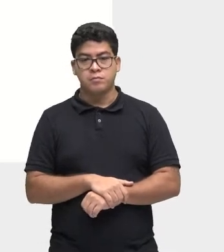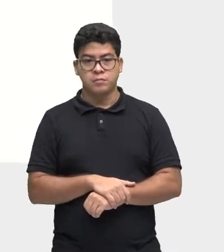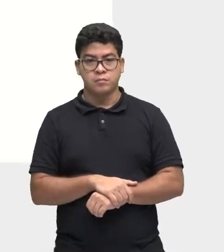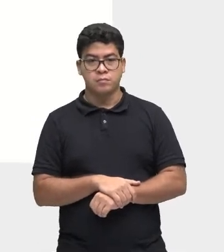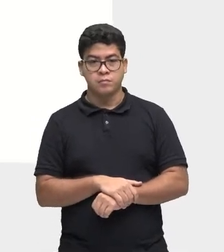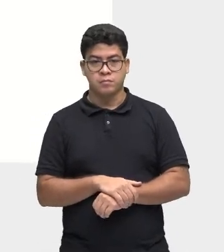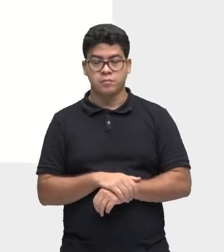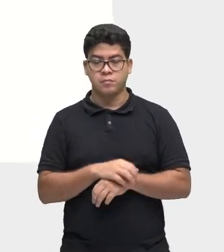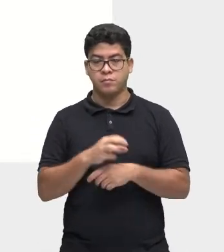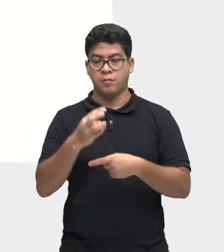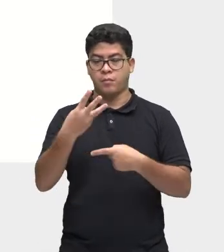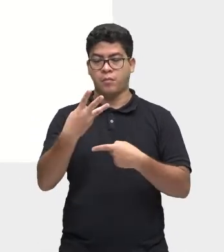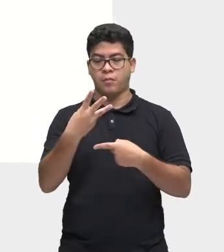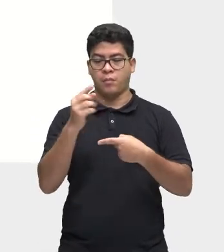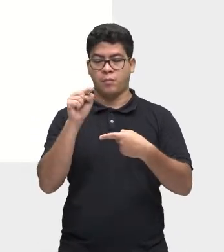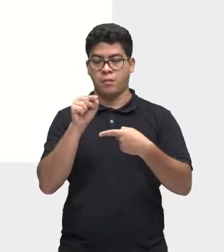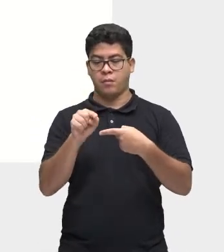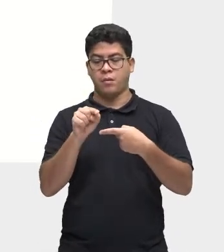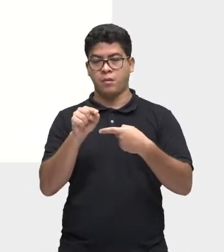3.000